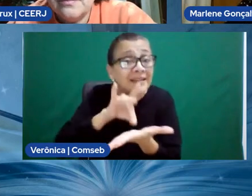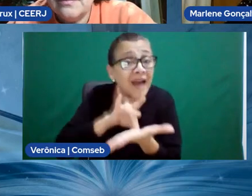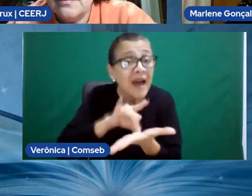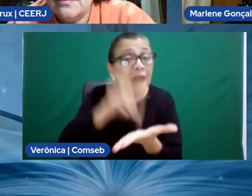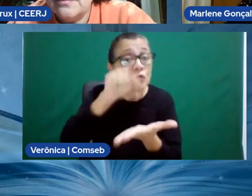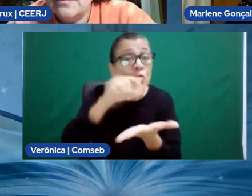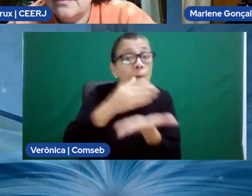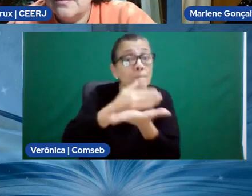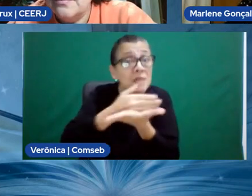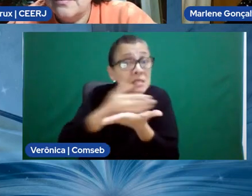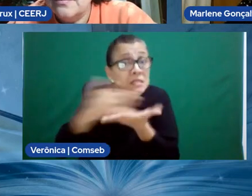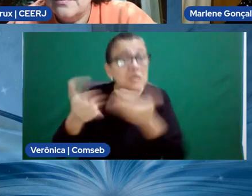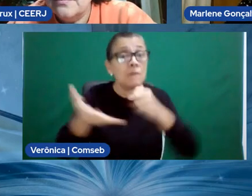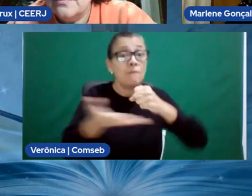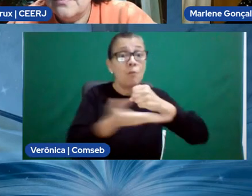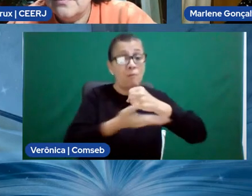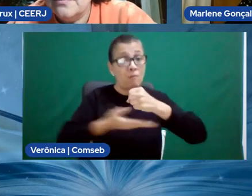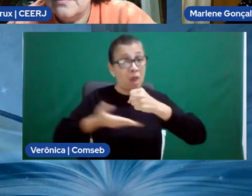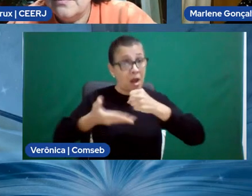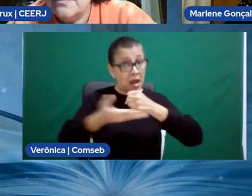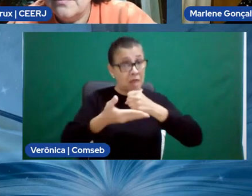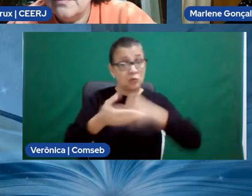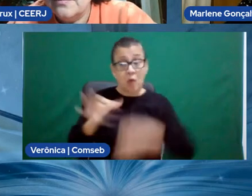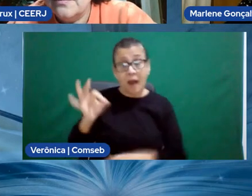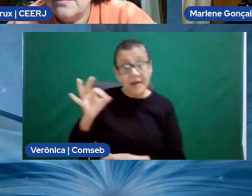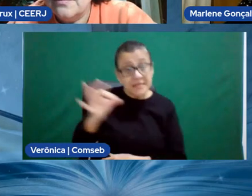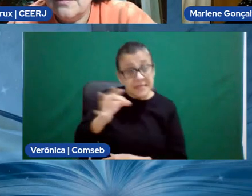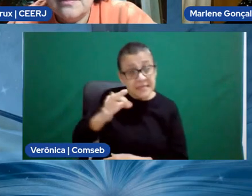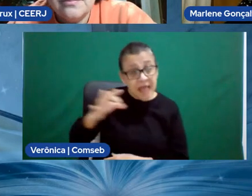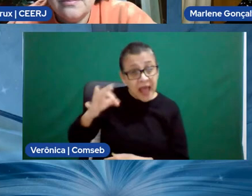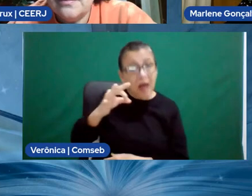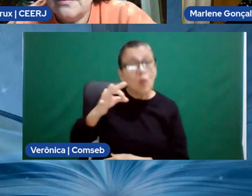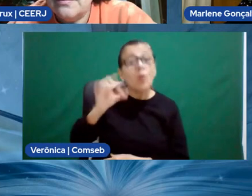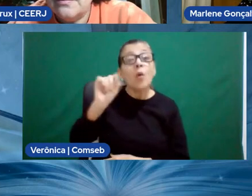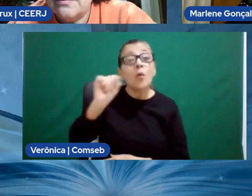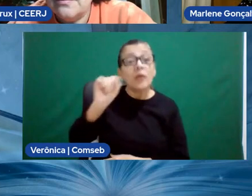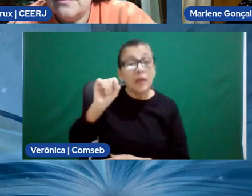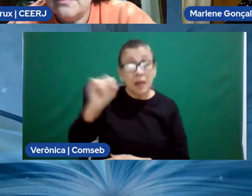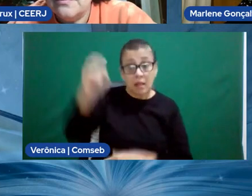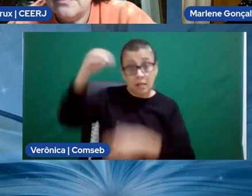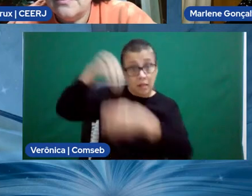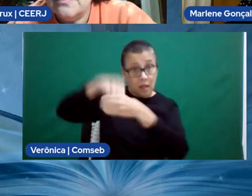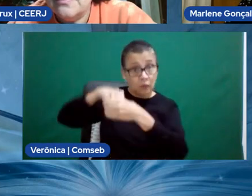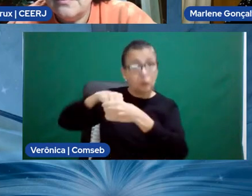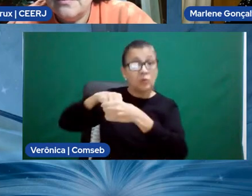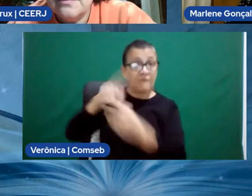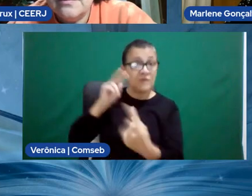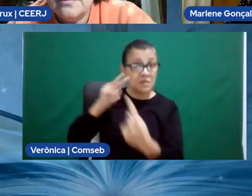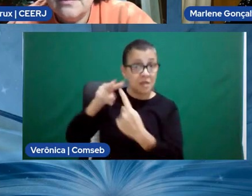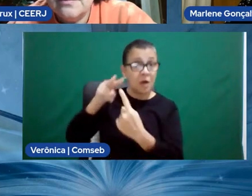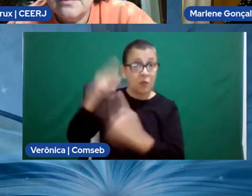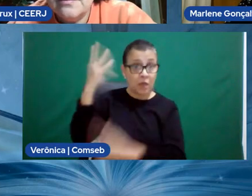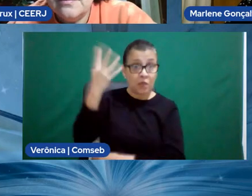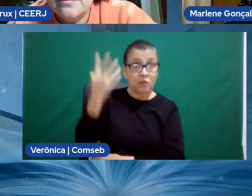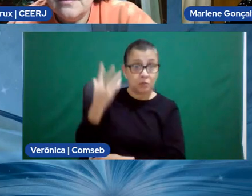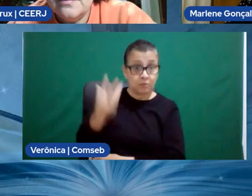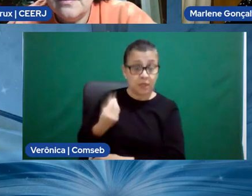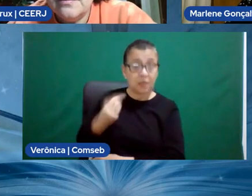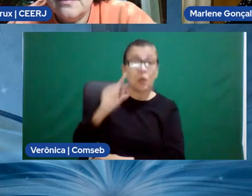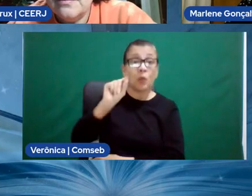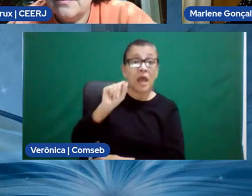princípio básico, depois que se forma a célula para o espiritismo, a geração espontânea, é nesse